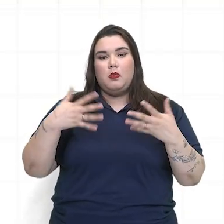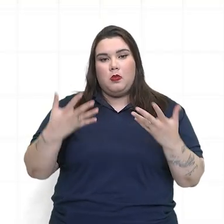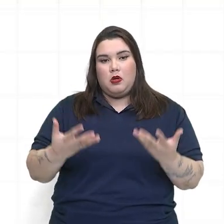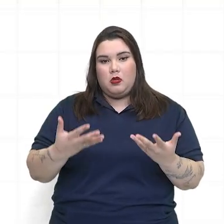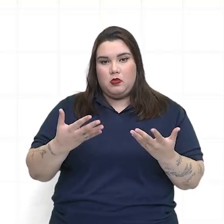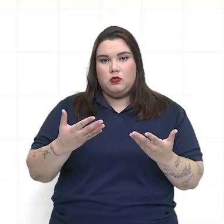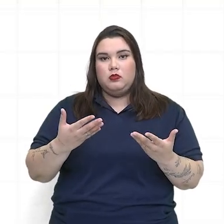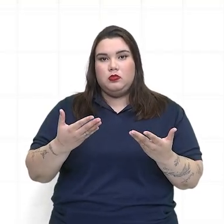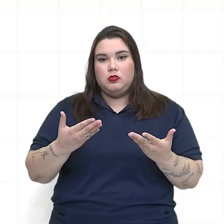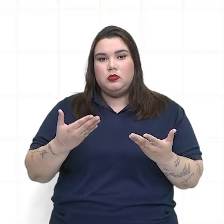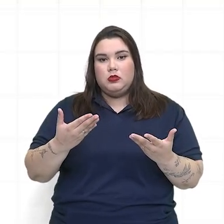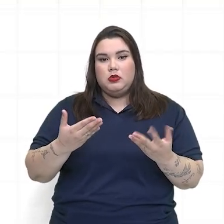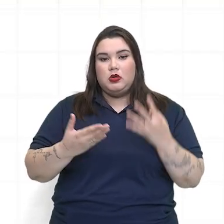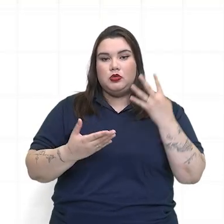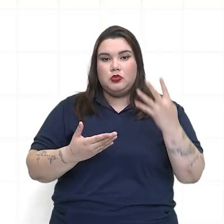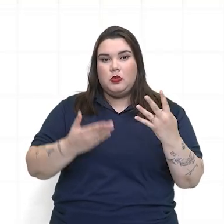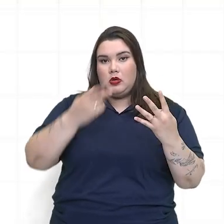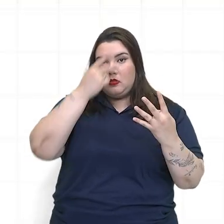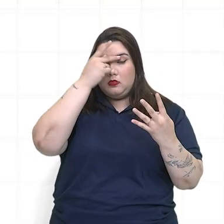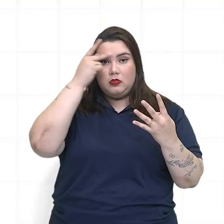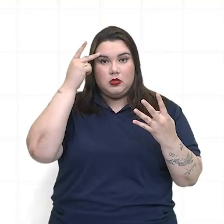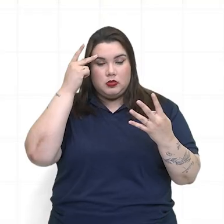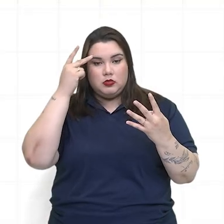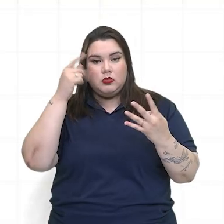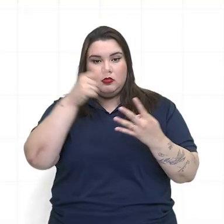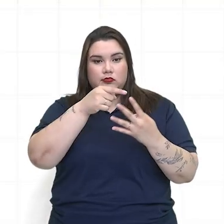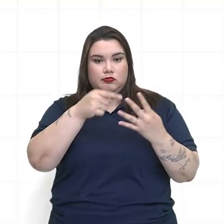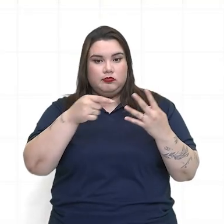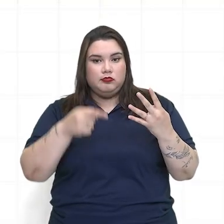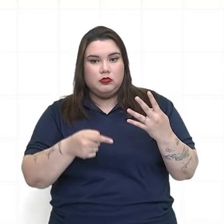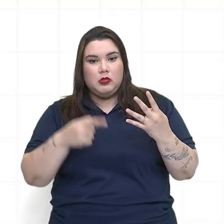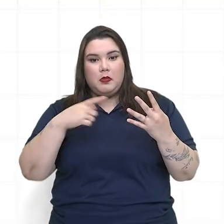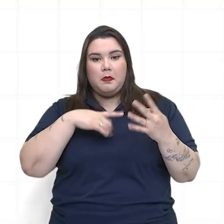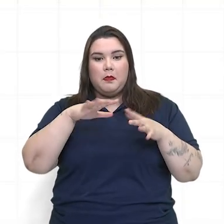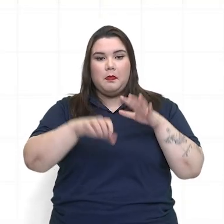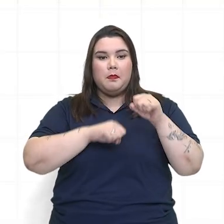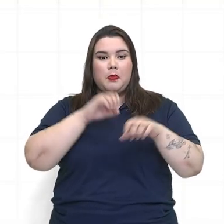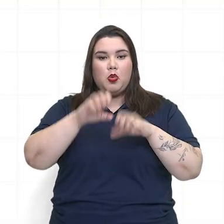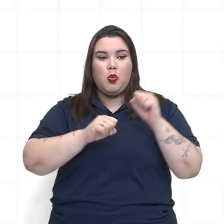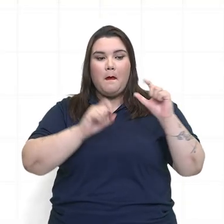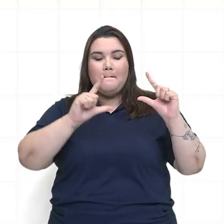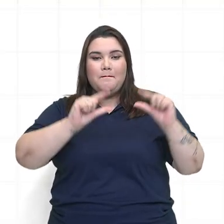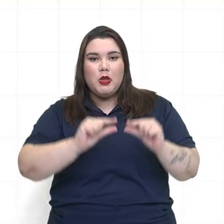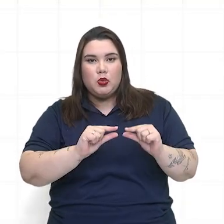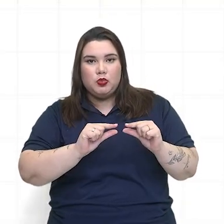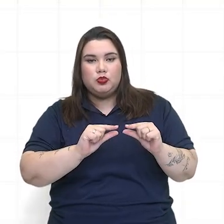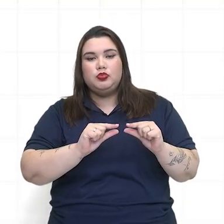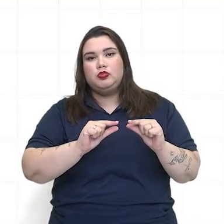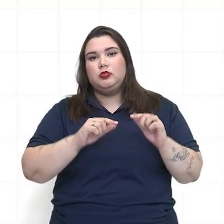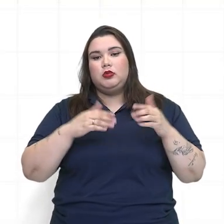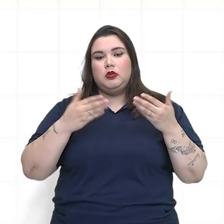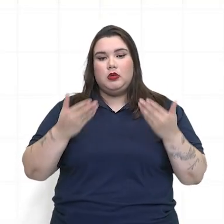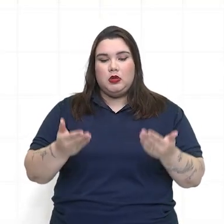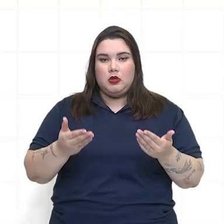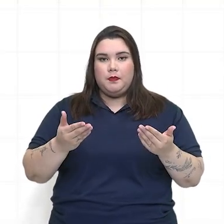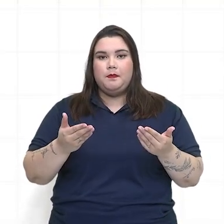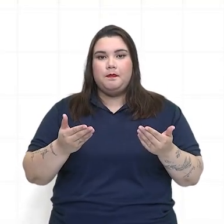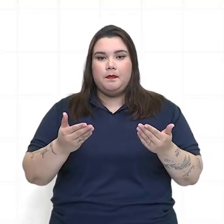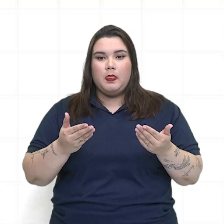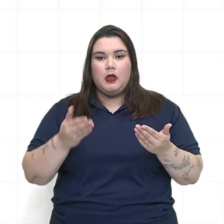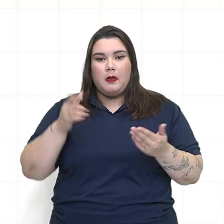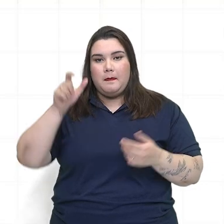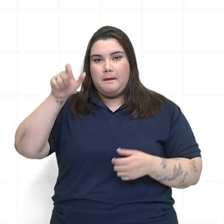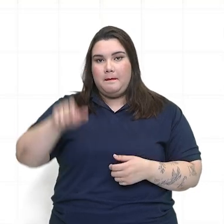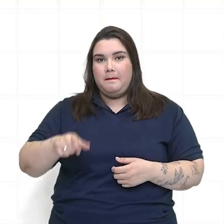Qual dos 4 personagens deste evento colheu menos ouriço? Neste caso,